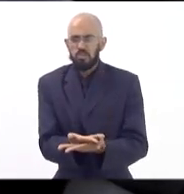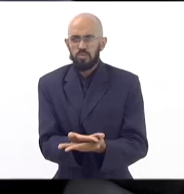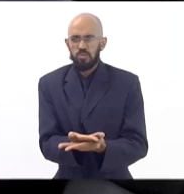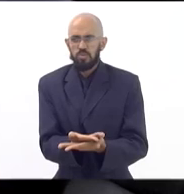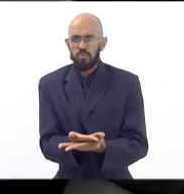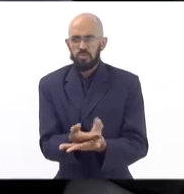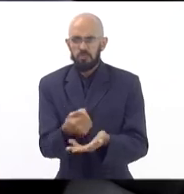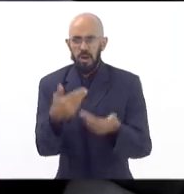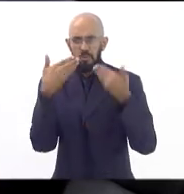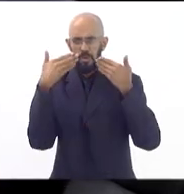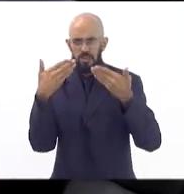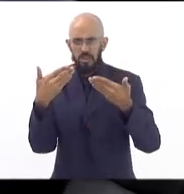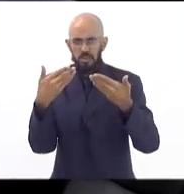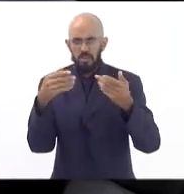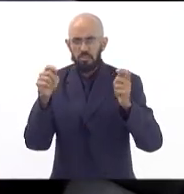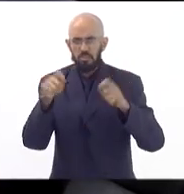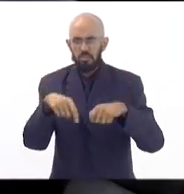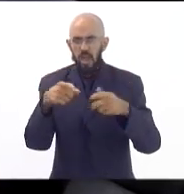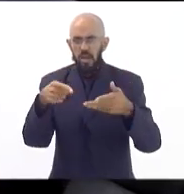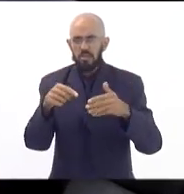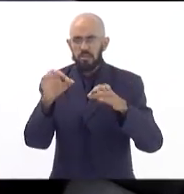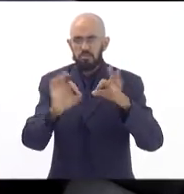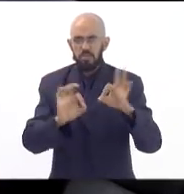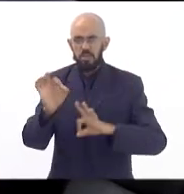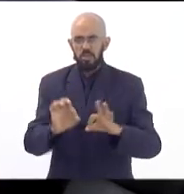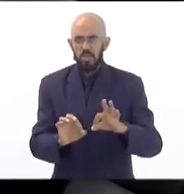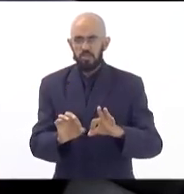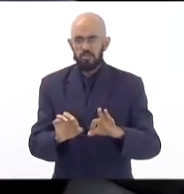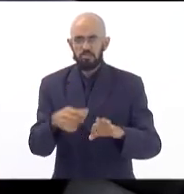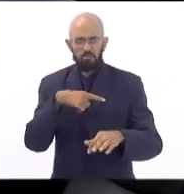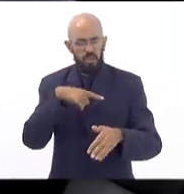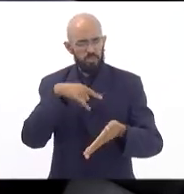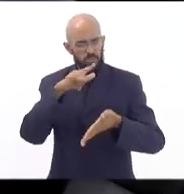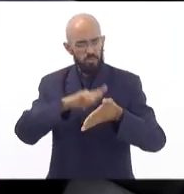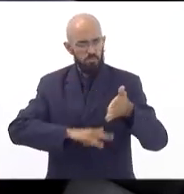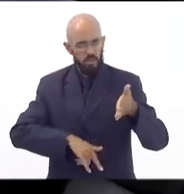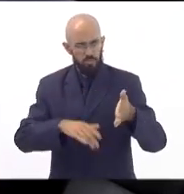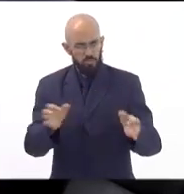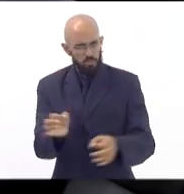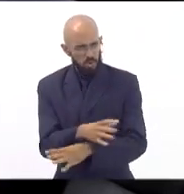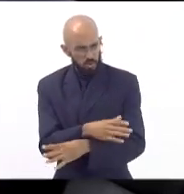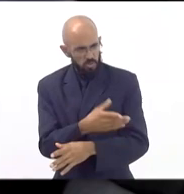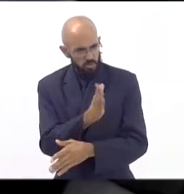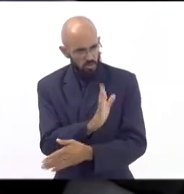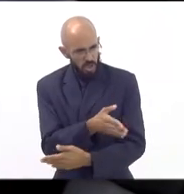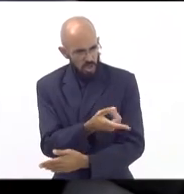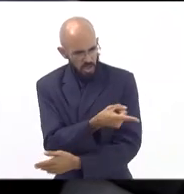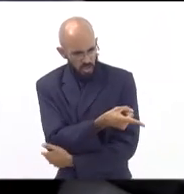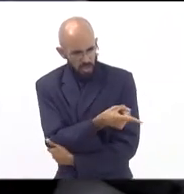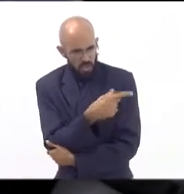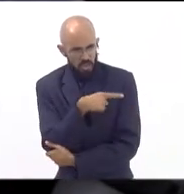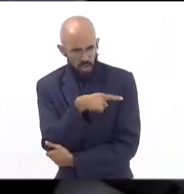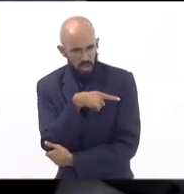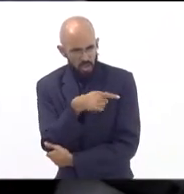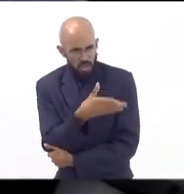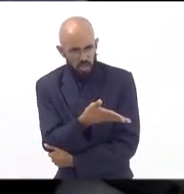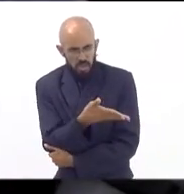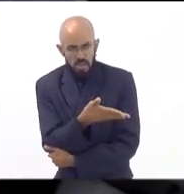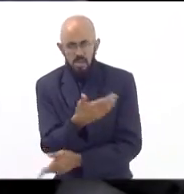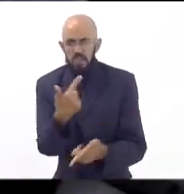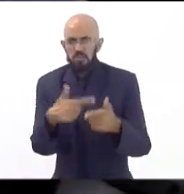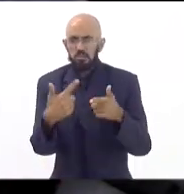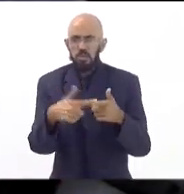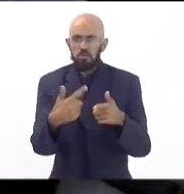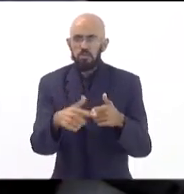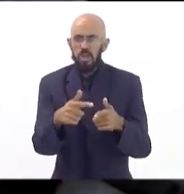soluções para serem apresentar seus projetos em andamento também é um documento que já pronto disso esse esse programa que foi relatado